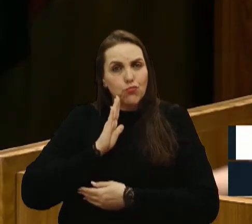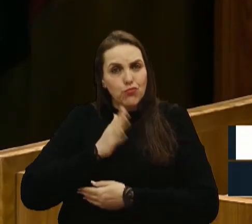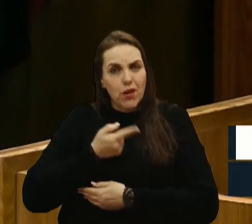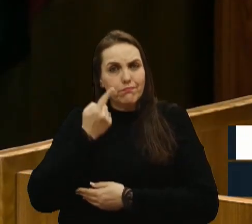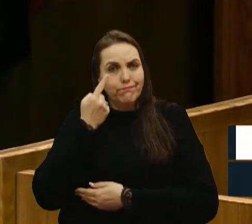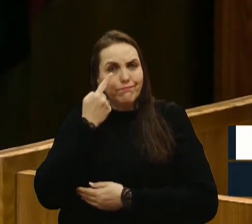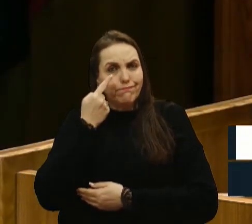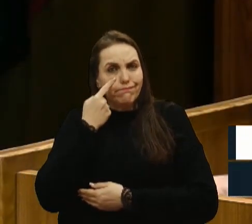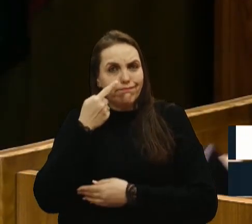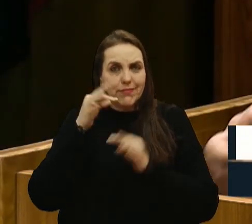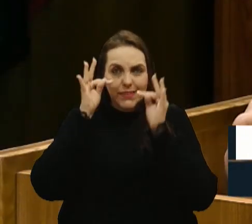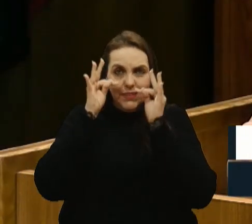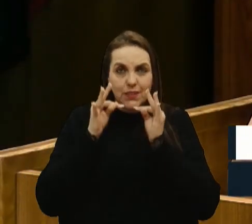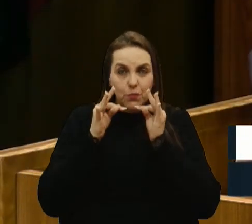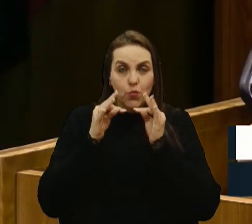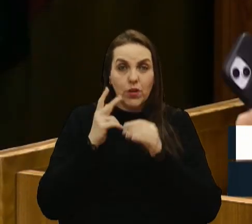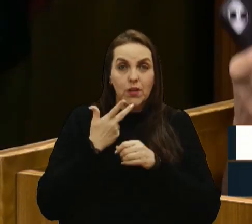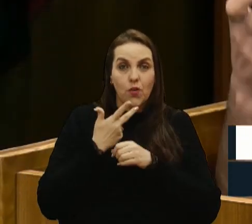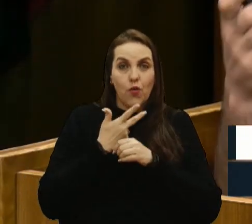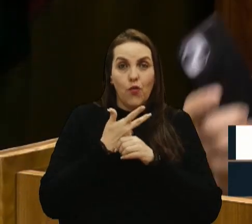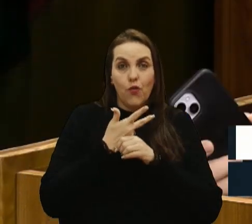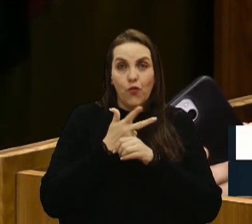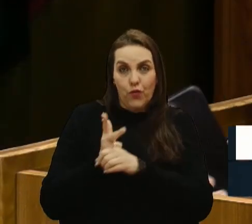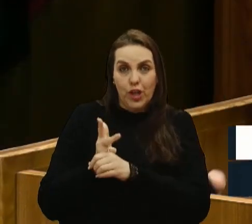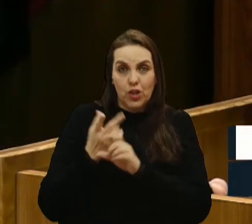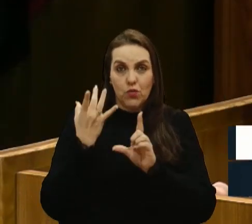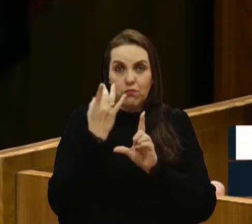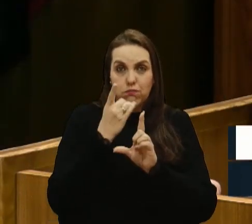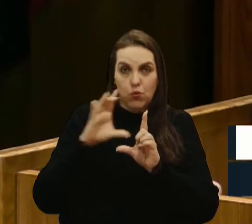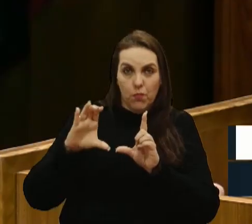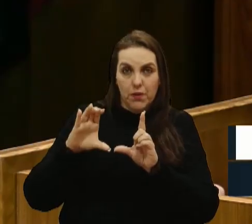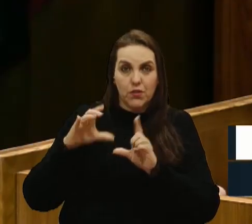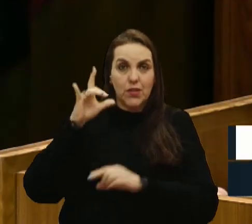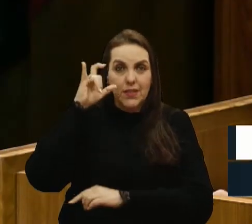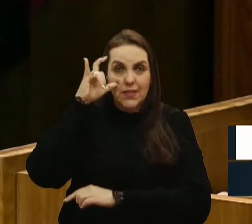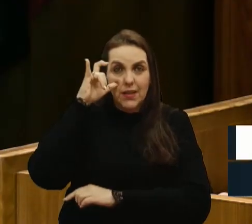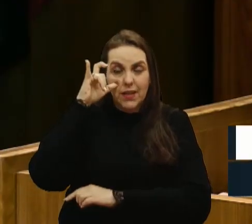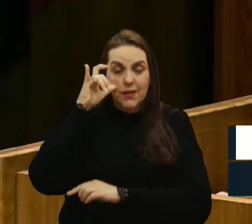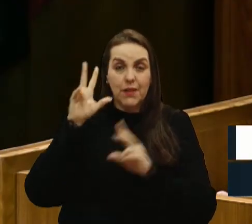presenciei, e quando eu postei o vídeo no Instagram, o senhor tem que ver os comentários que as pessoas fizeram.